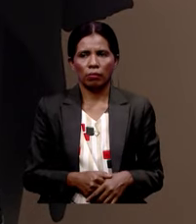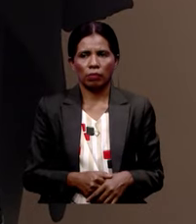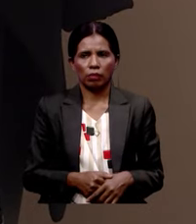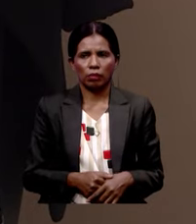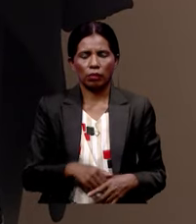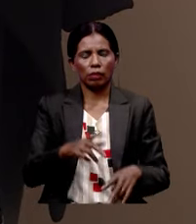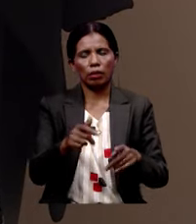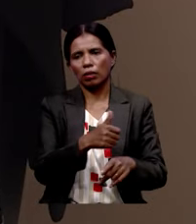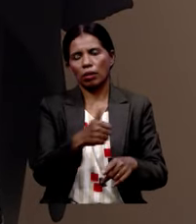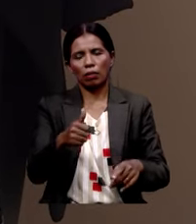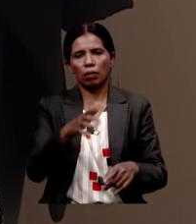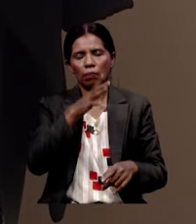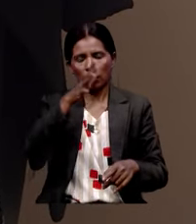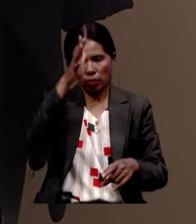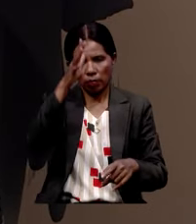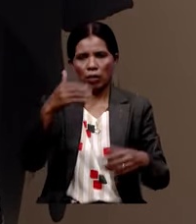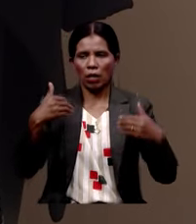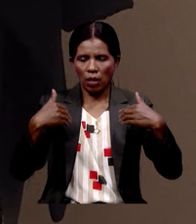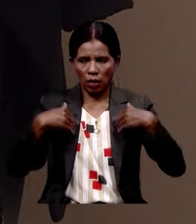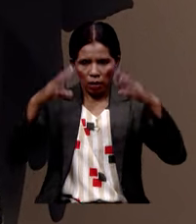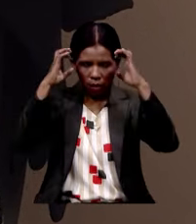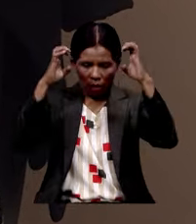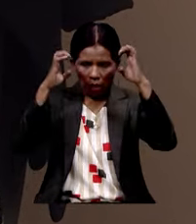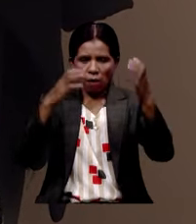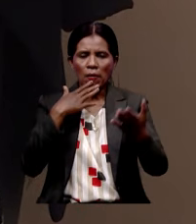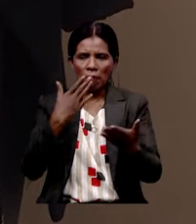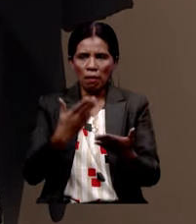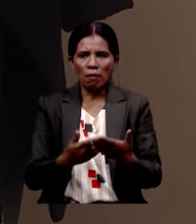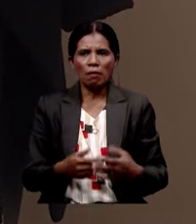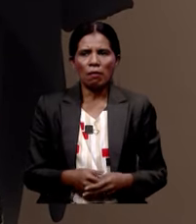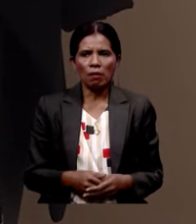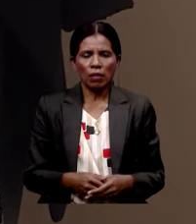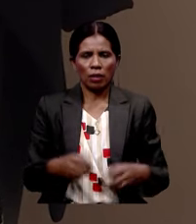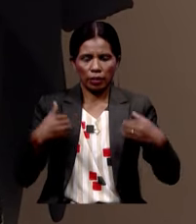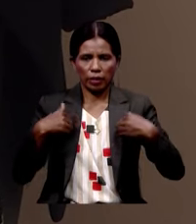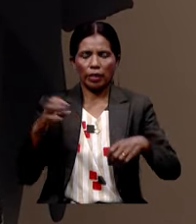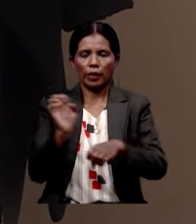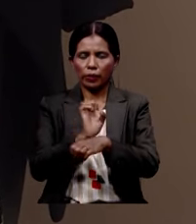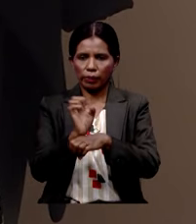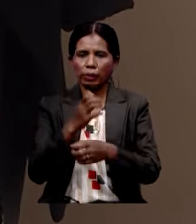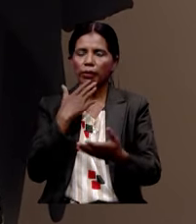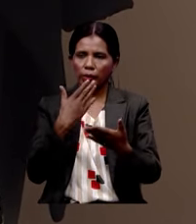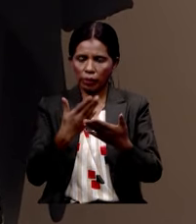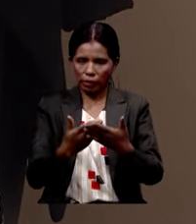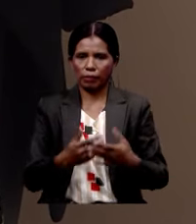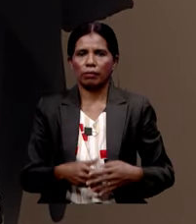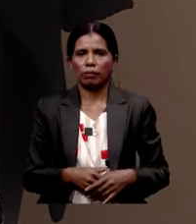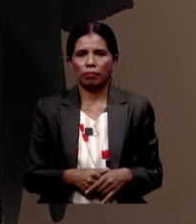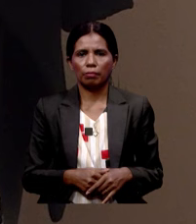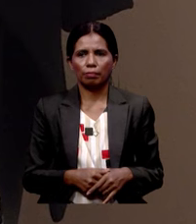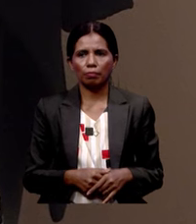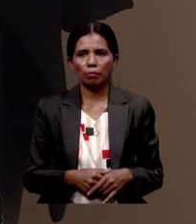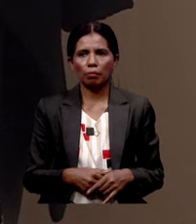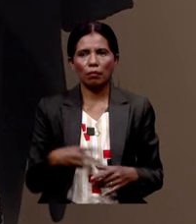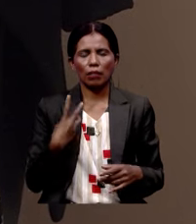balun ina aman mos iha edukasaun ne bedia iha ekonomia ne bedia tamba